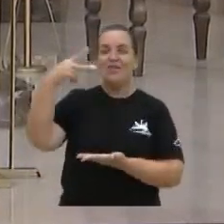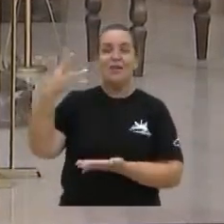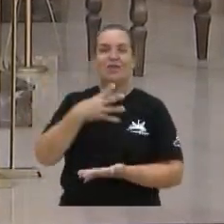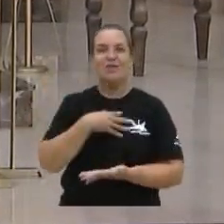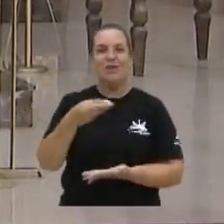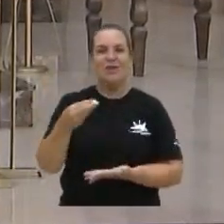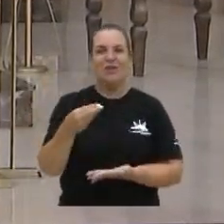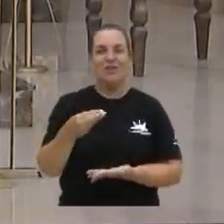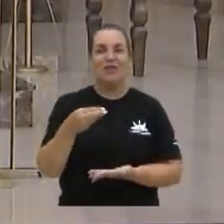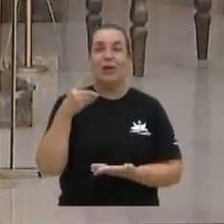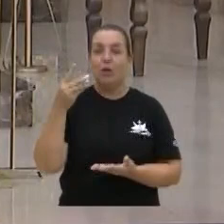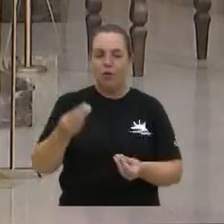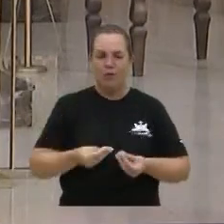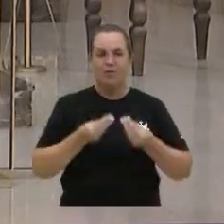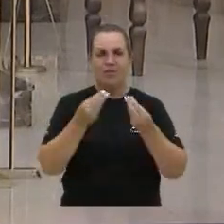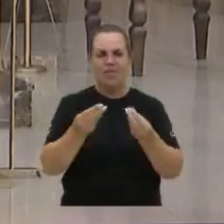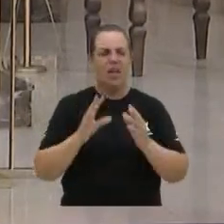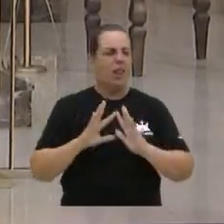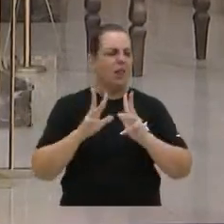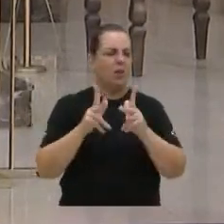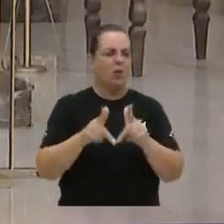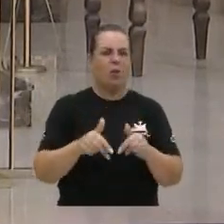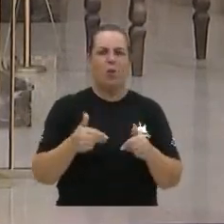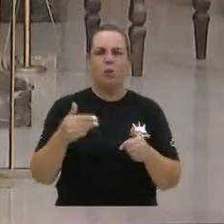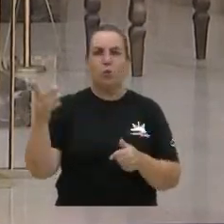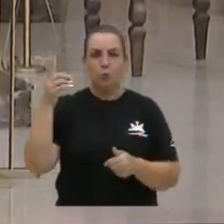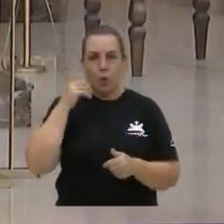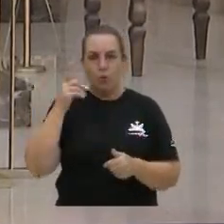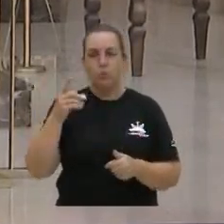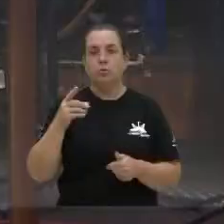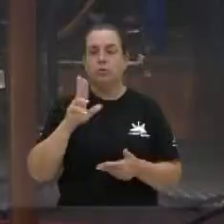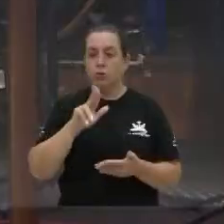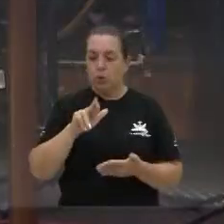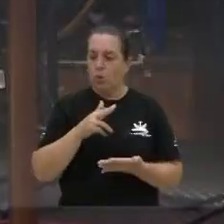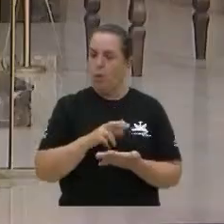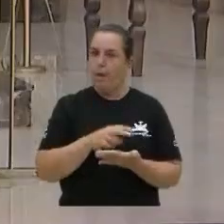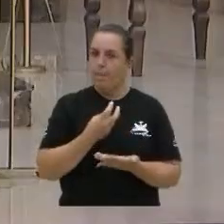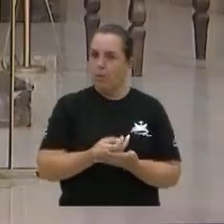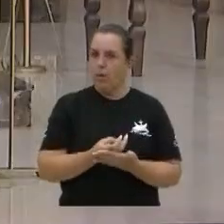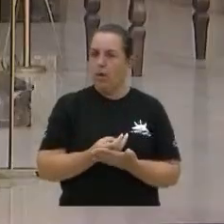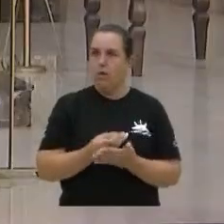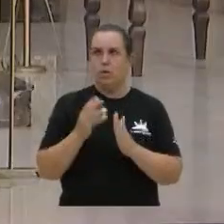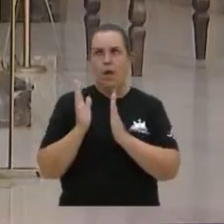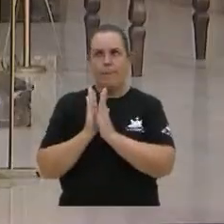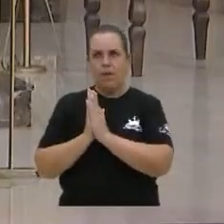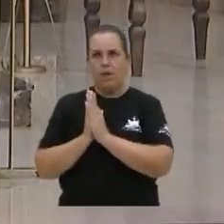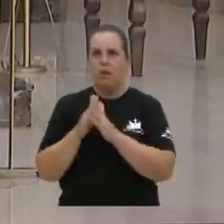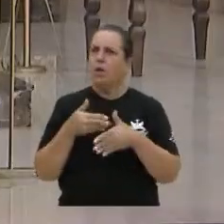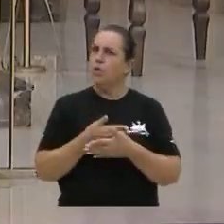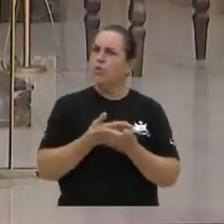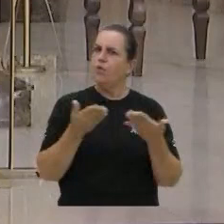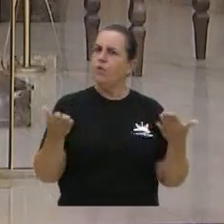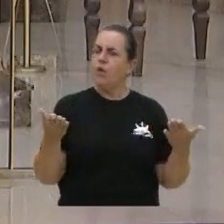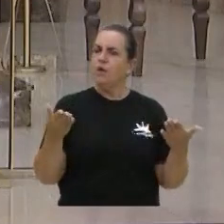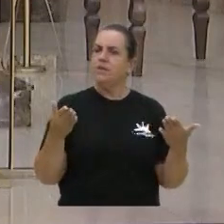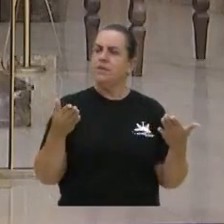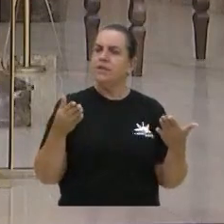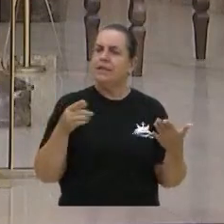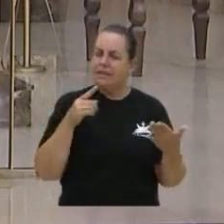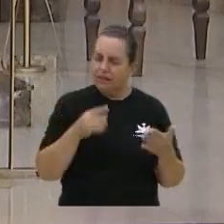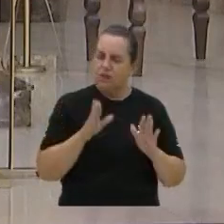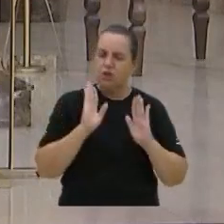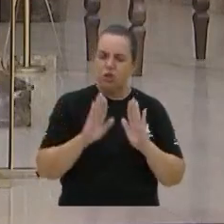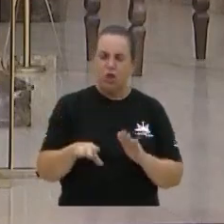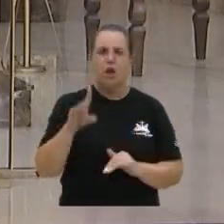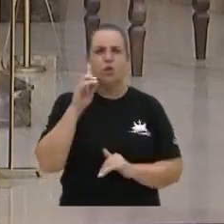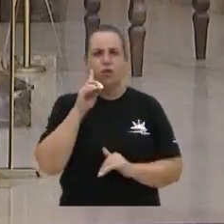Filho, vos enriqueça com o dom da imortalidade. Amém. E vós, que transcorridos os